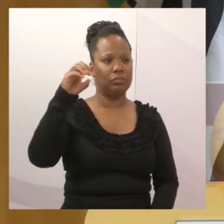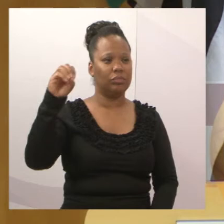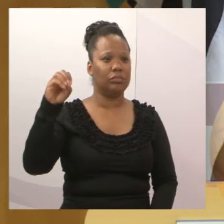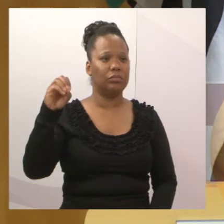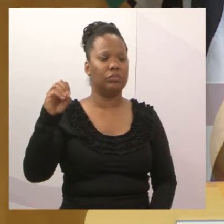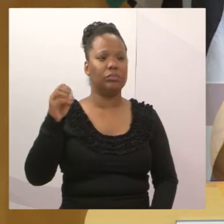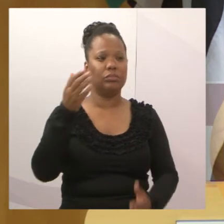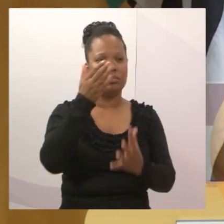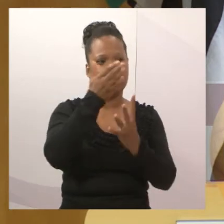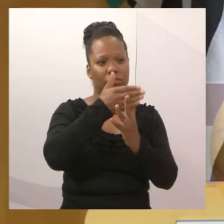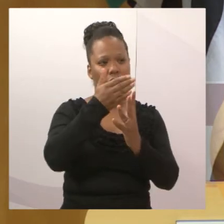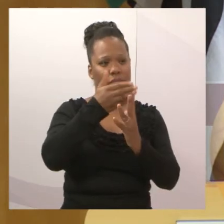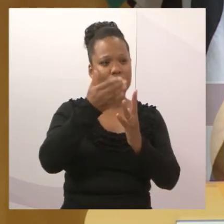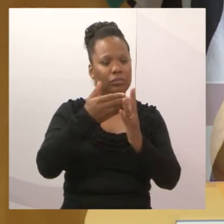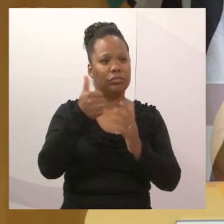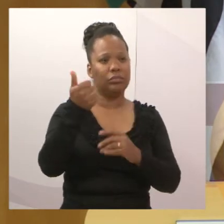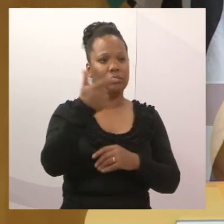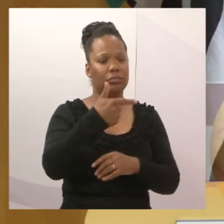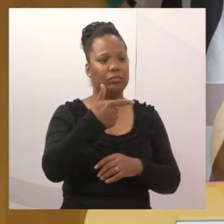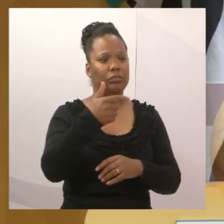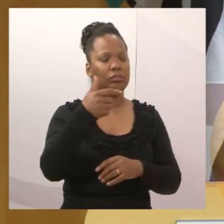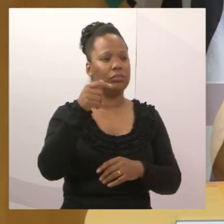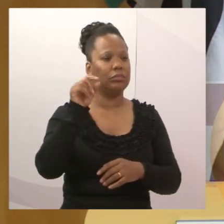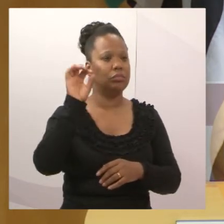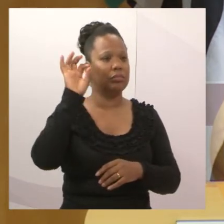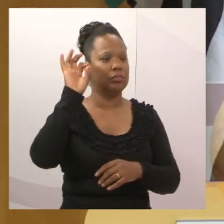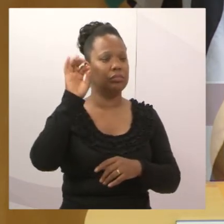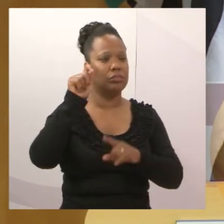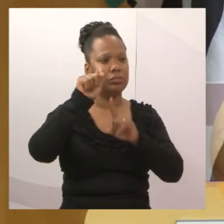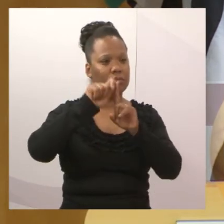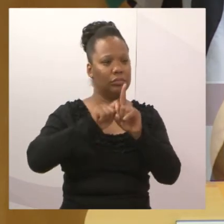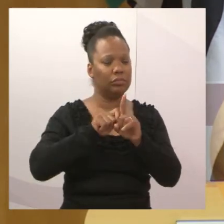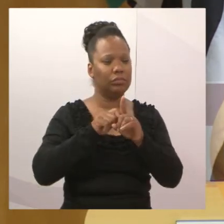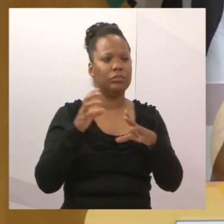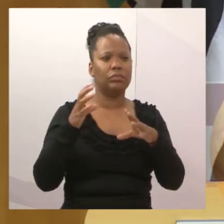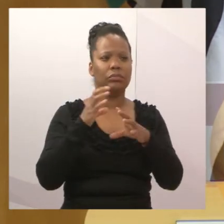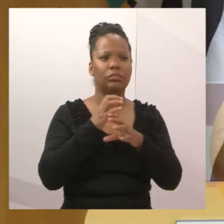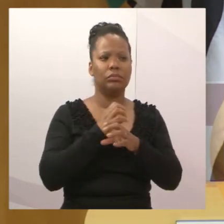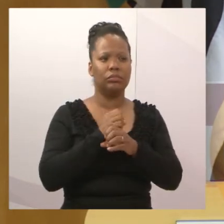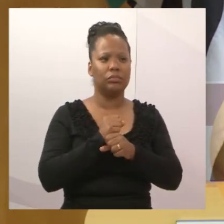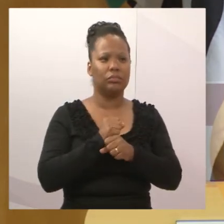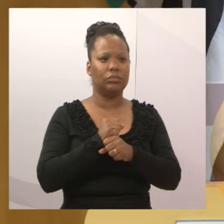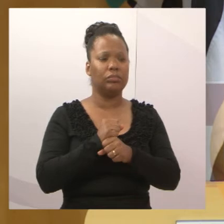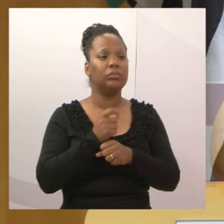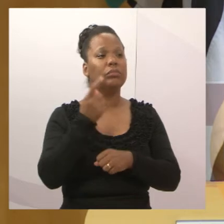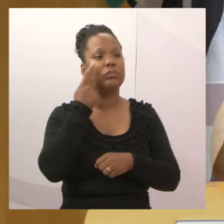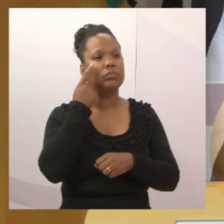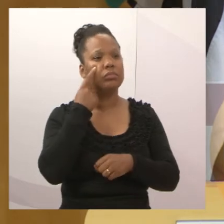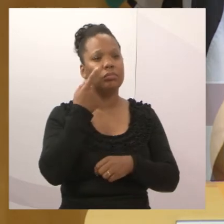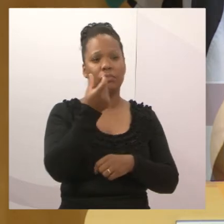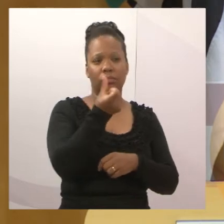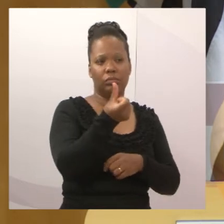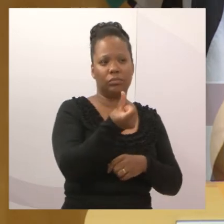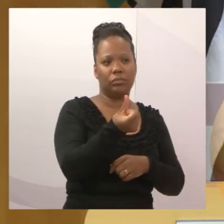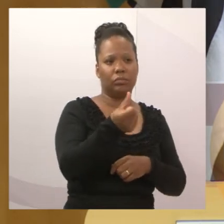12 meses e divide por dia. Então você chega no montante aqui, Vilela, de